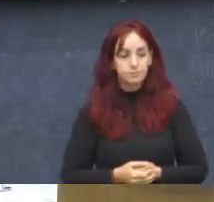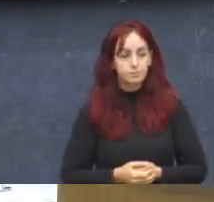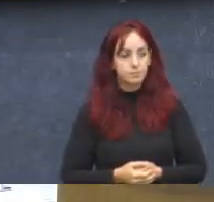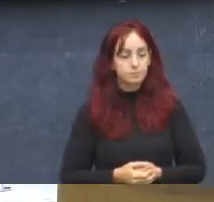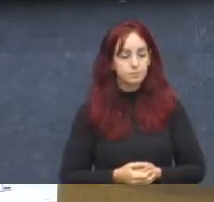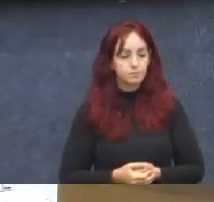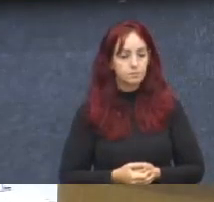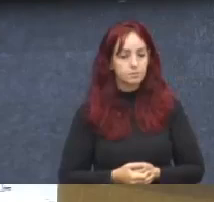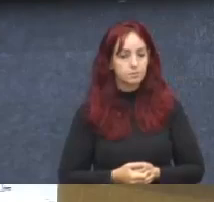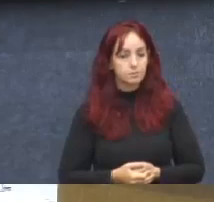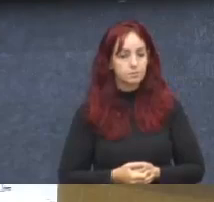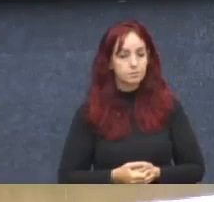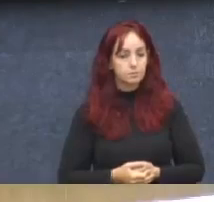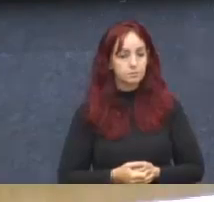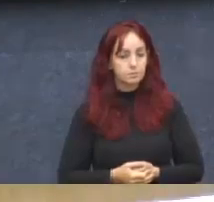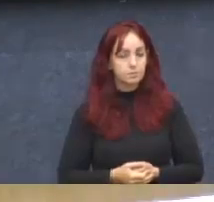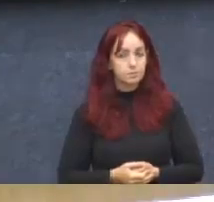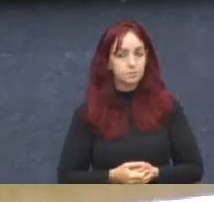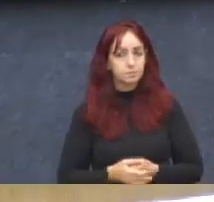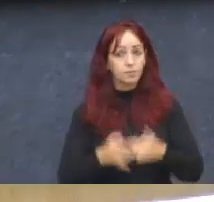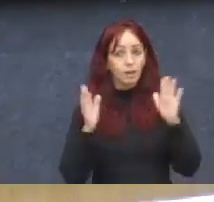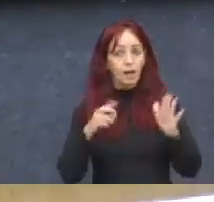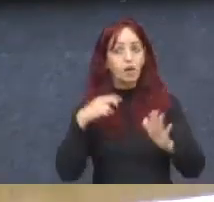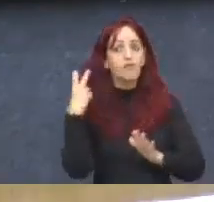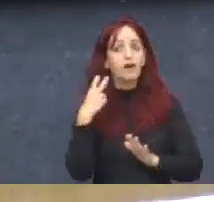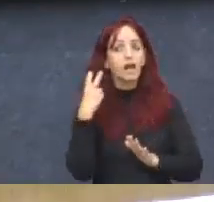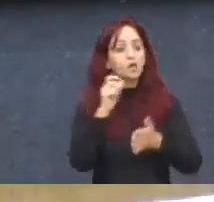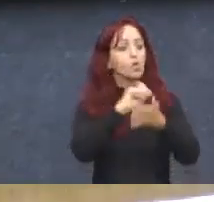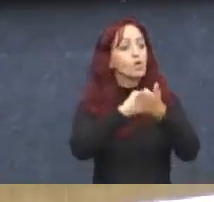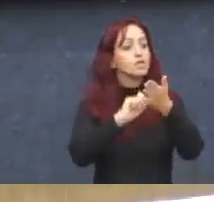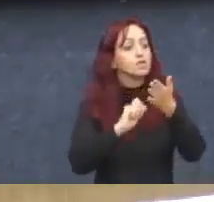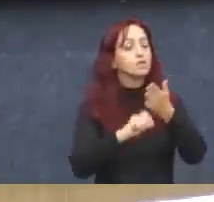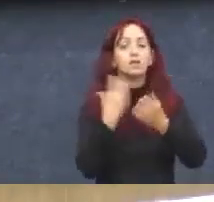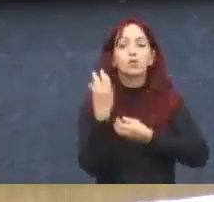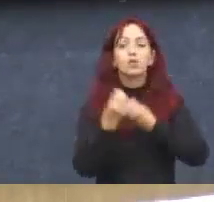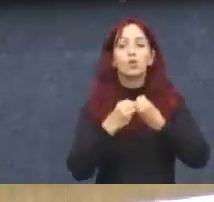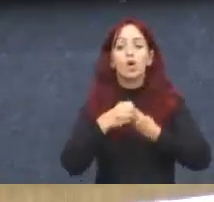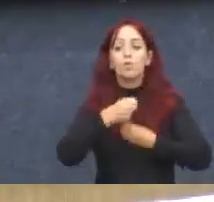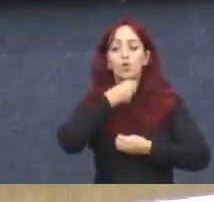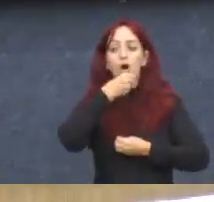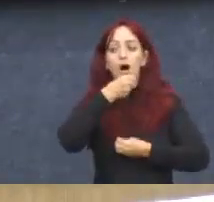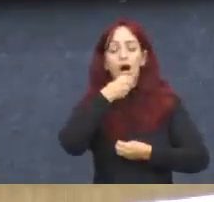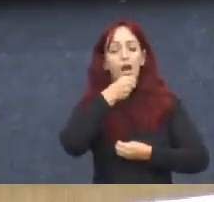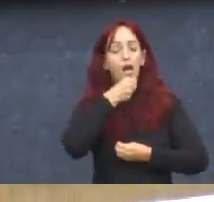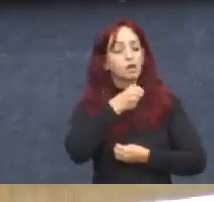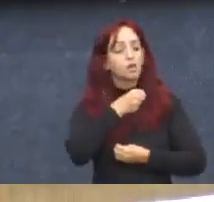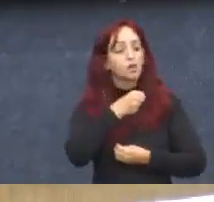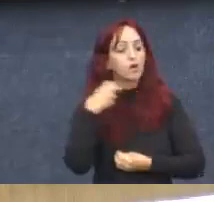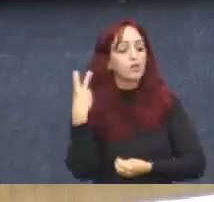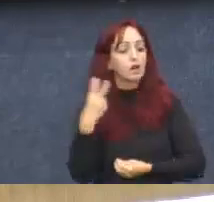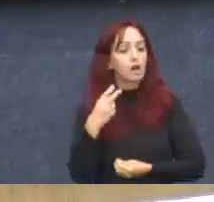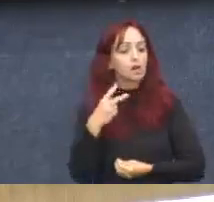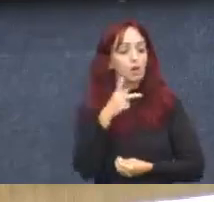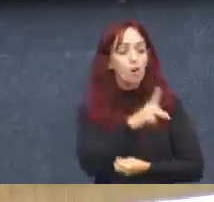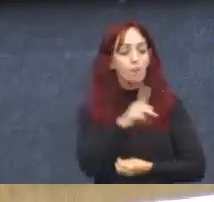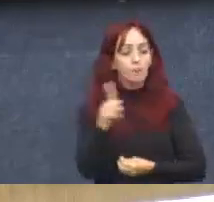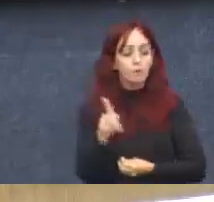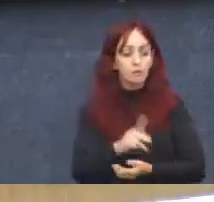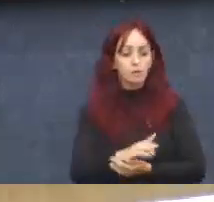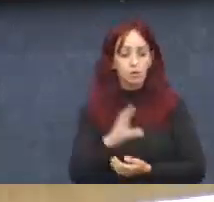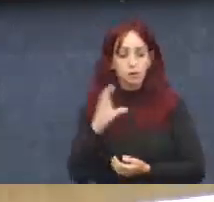Passo agora ao segundo vereador inscrito como orador, vereador professor Claudinei Dulin. Vossa Excelência tem 15